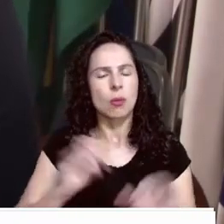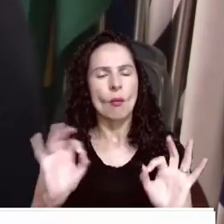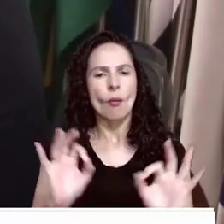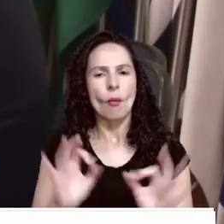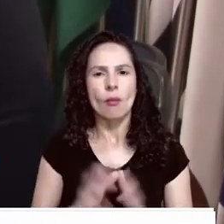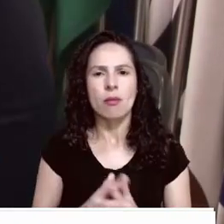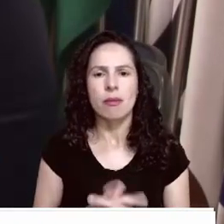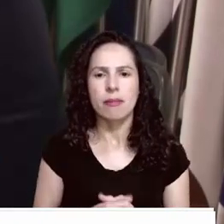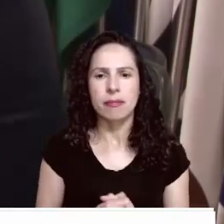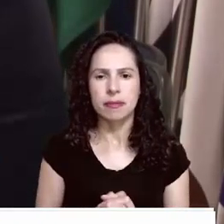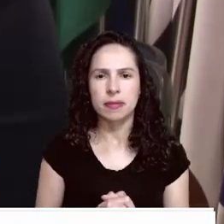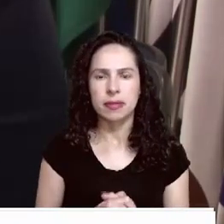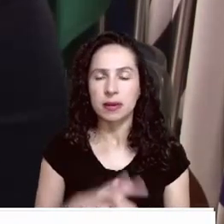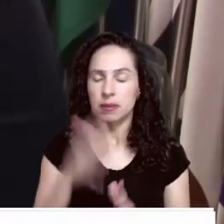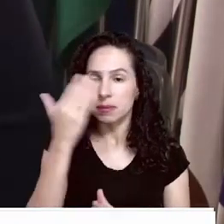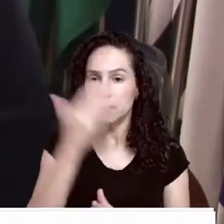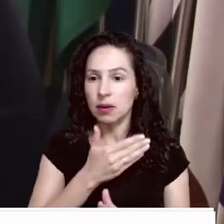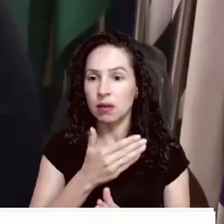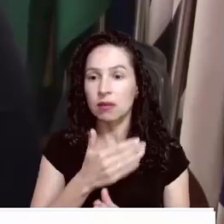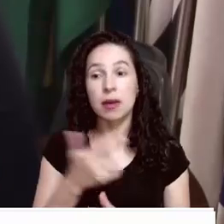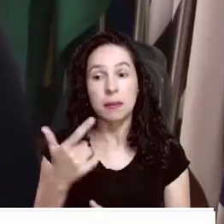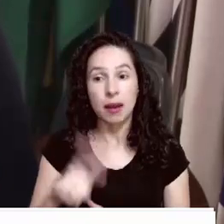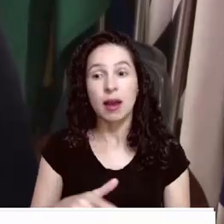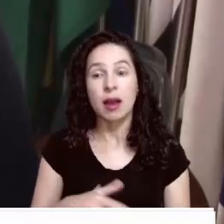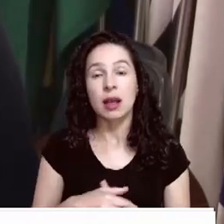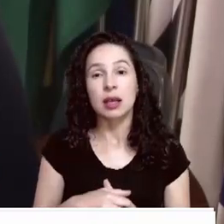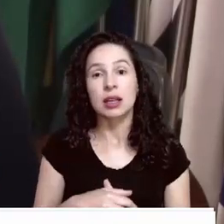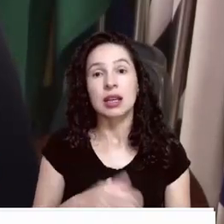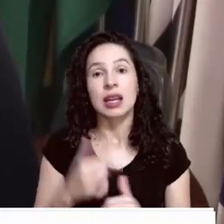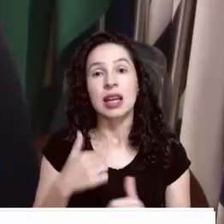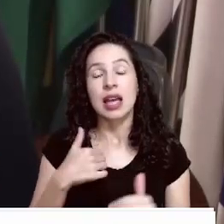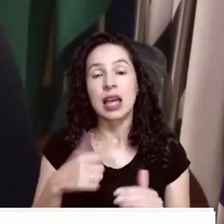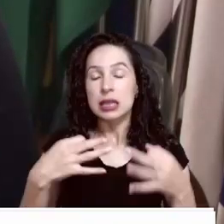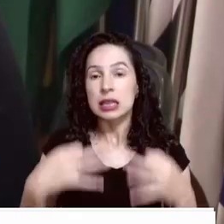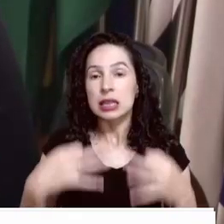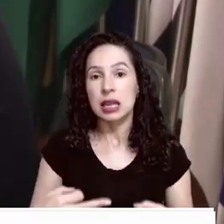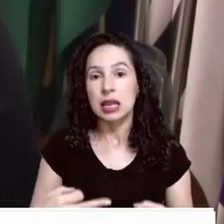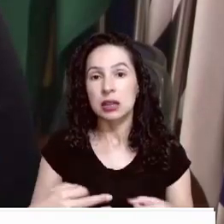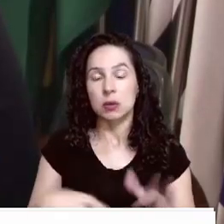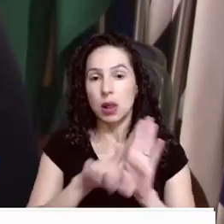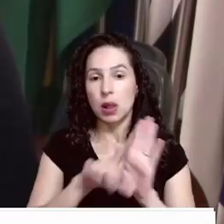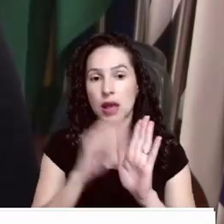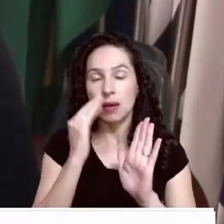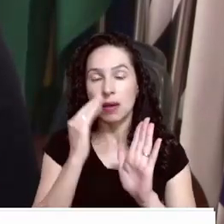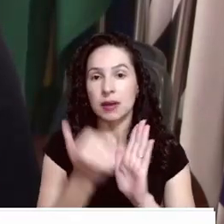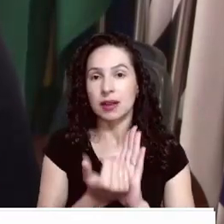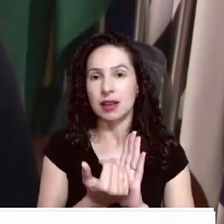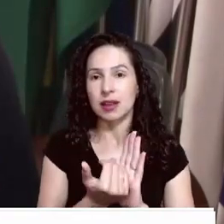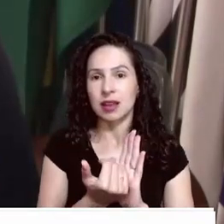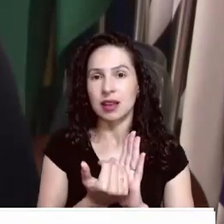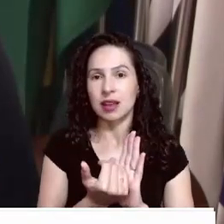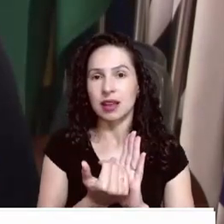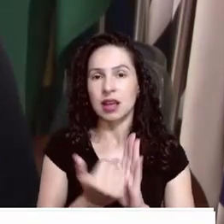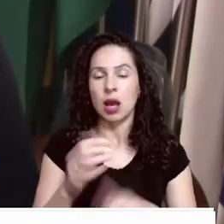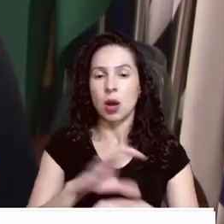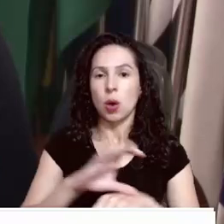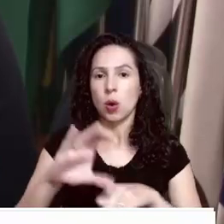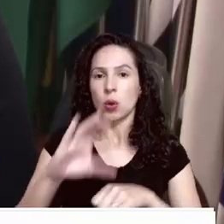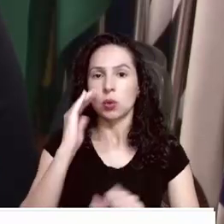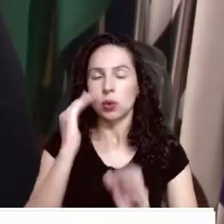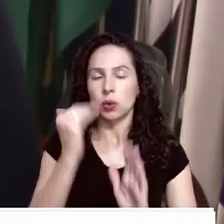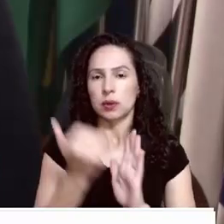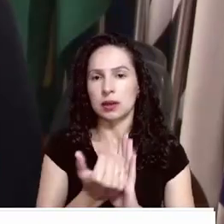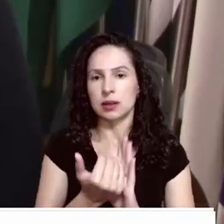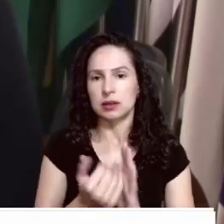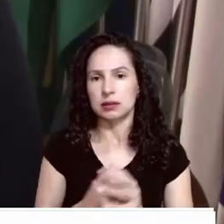prova. E outra coisa, é legítimo, é legal, é constitucional.